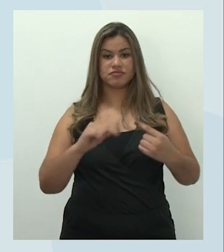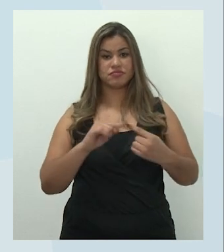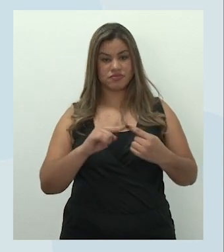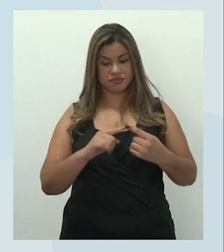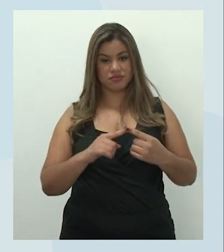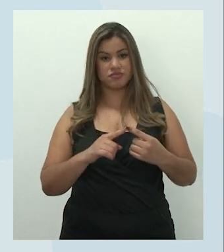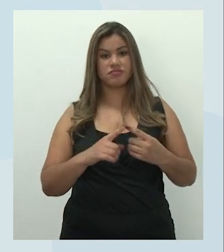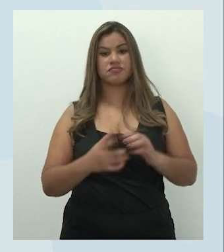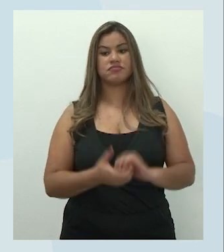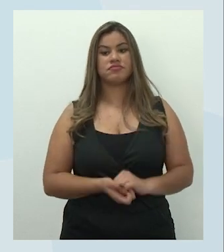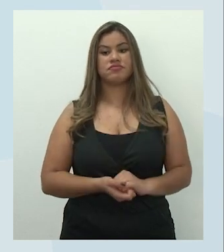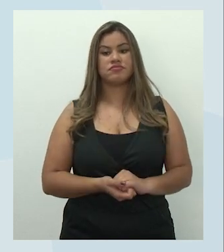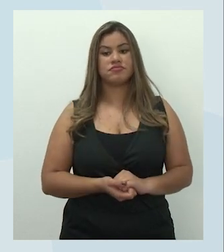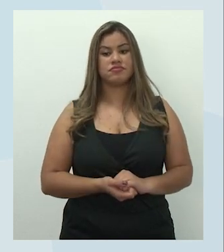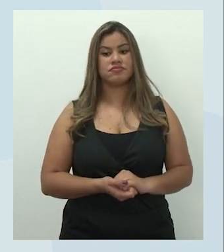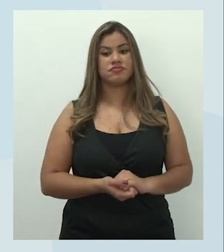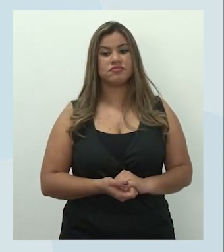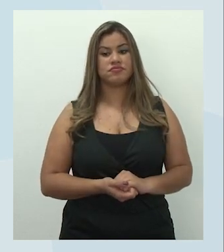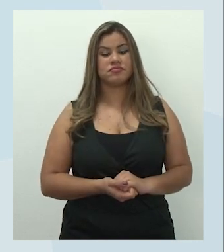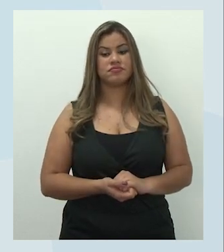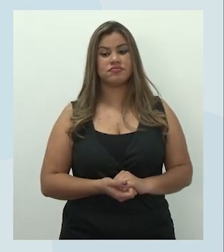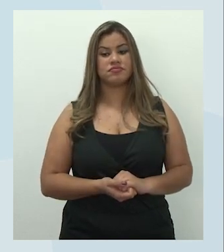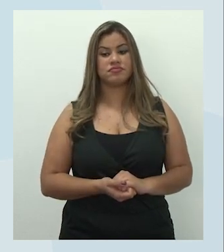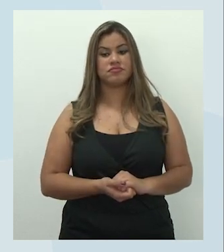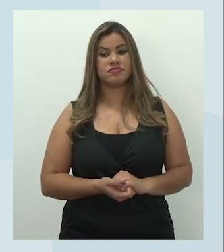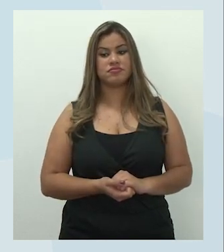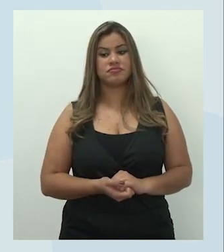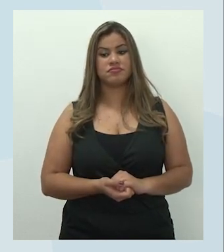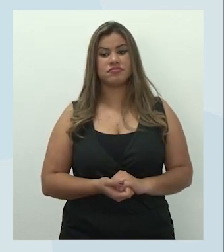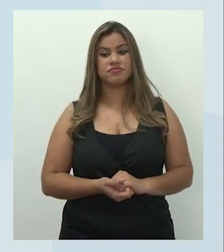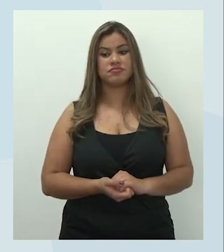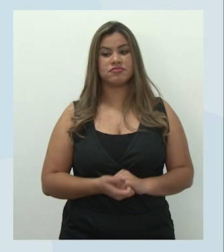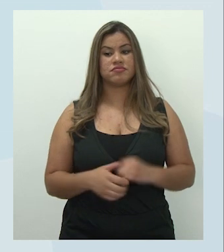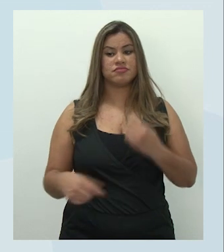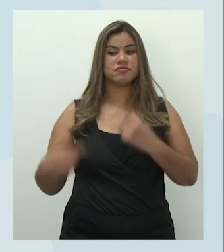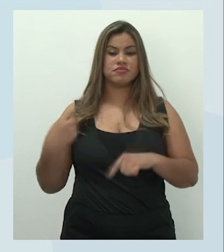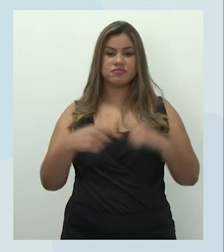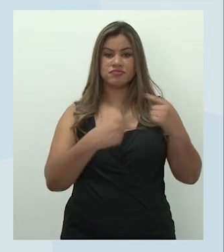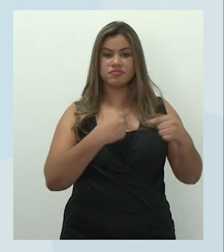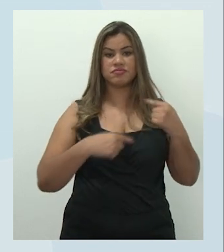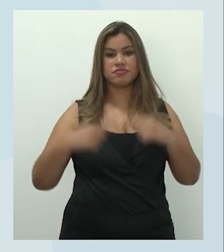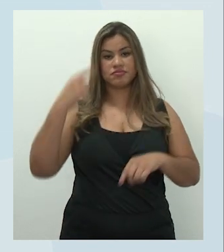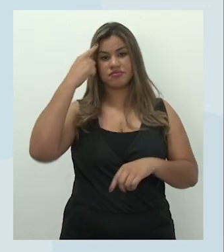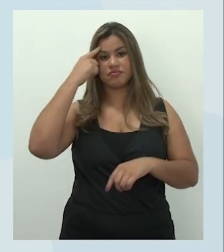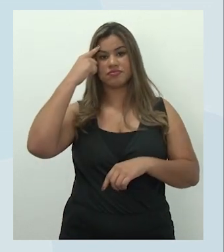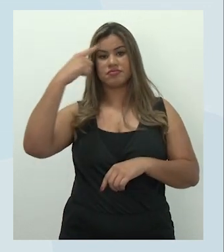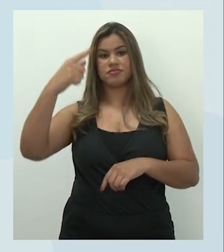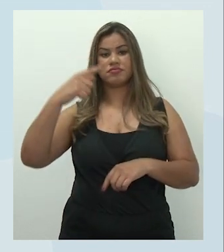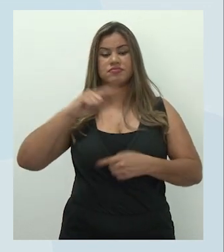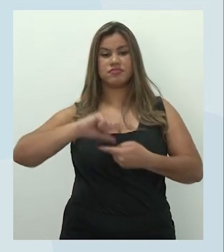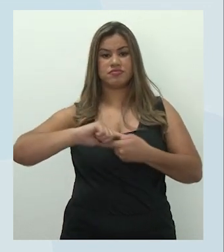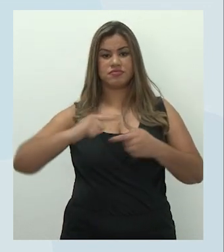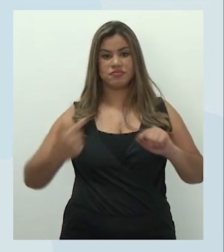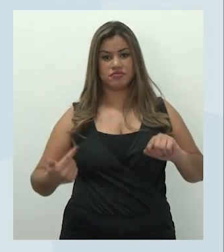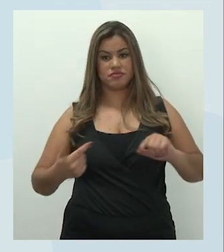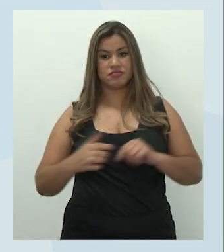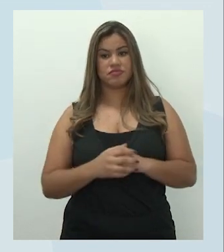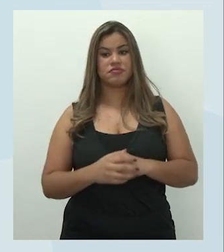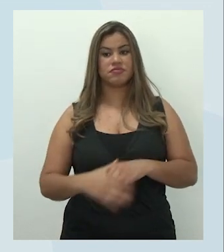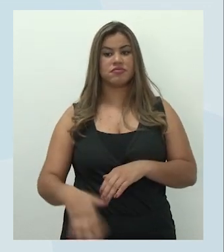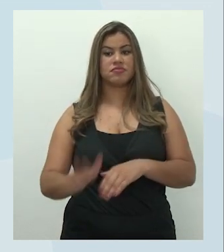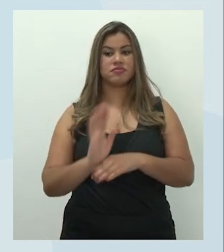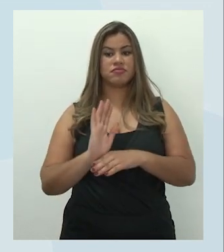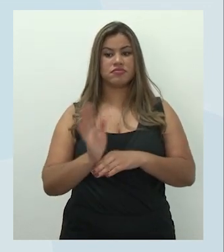trabalhadas, aquecimento, discutir as características do pensamento algébrico, um vídeo de